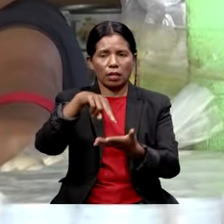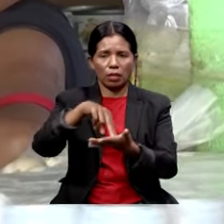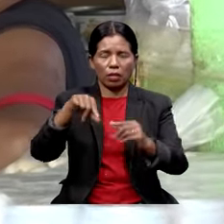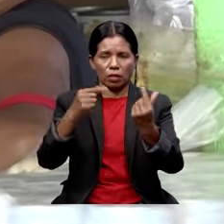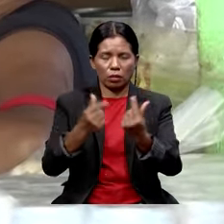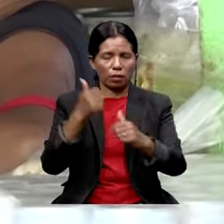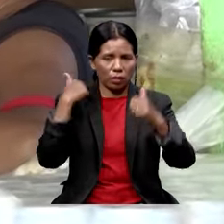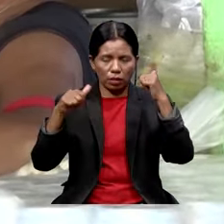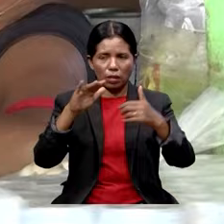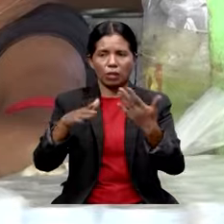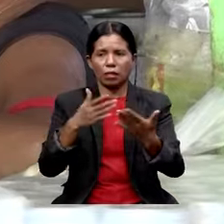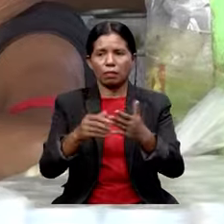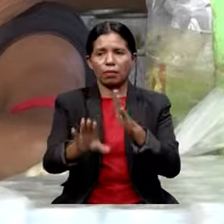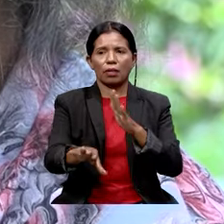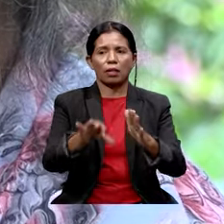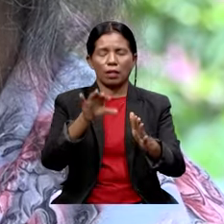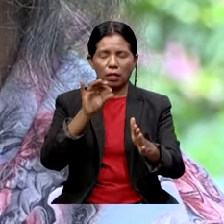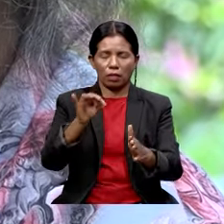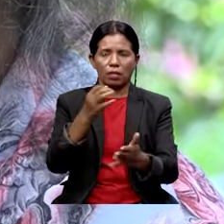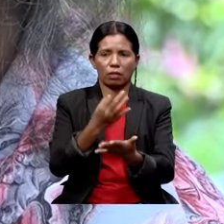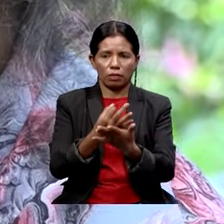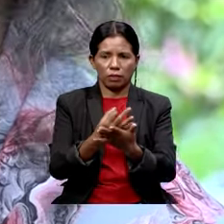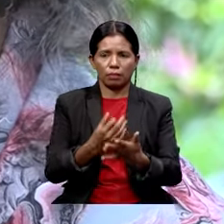atividade sira nebe bele retan crescimento.